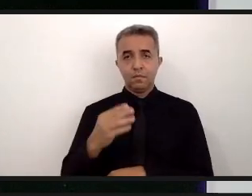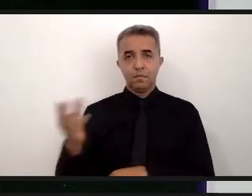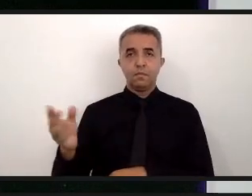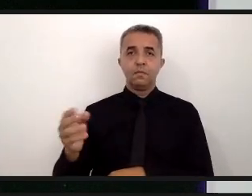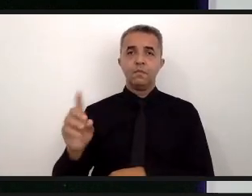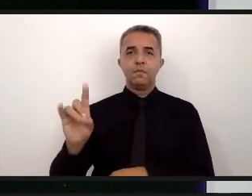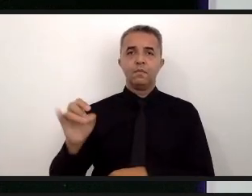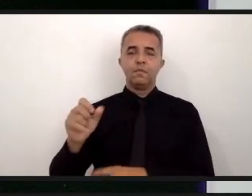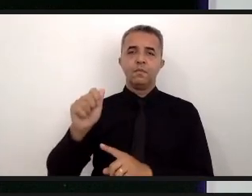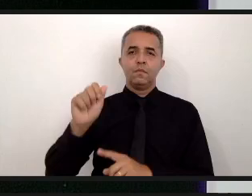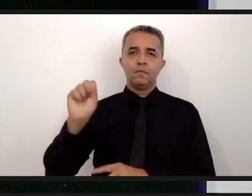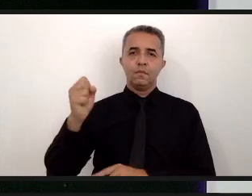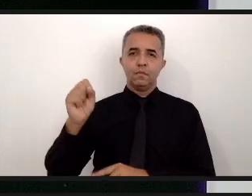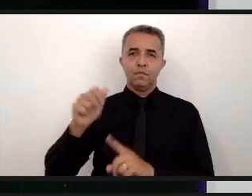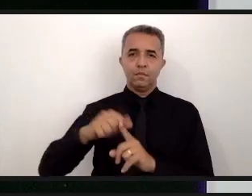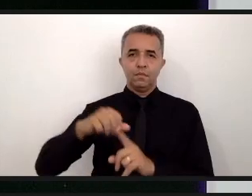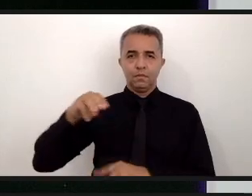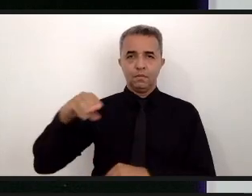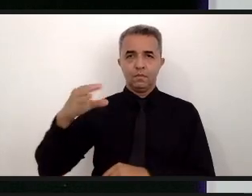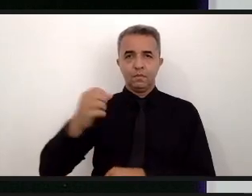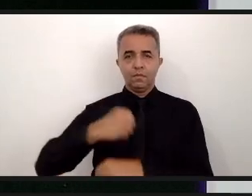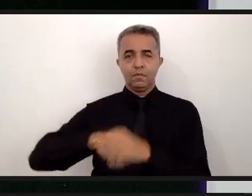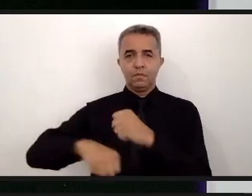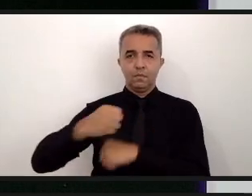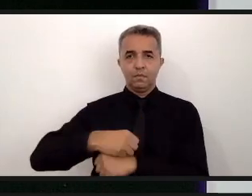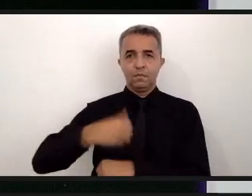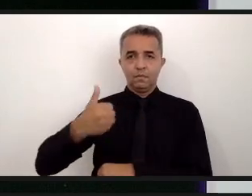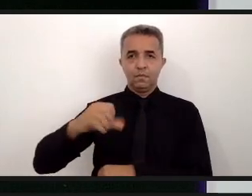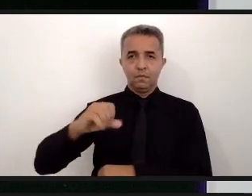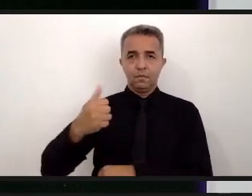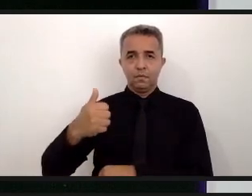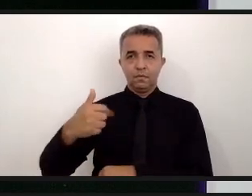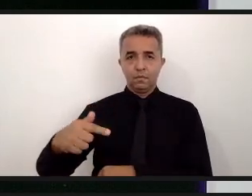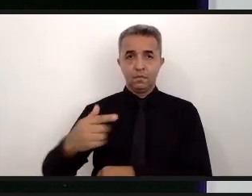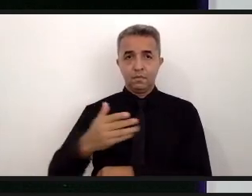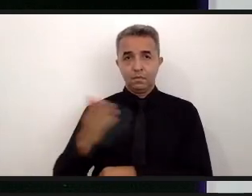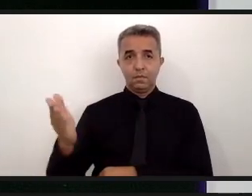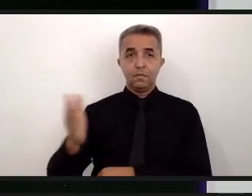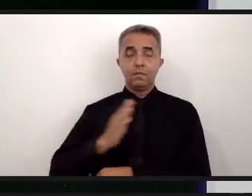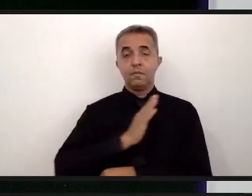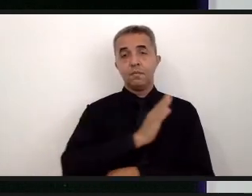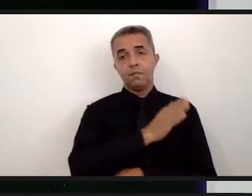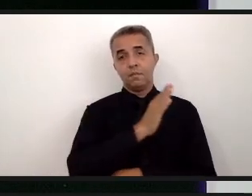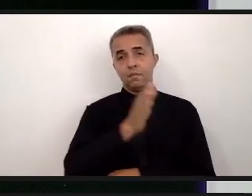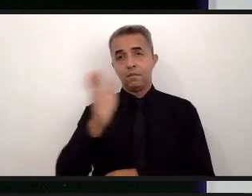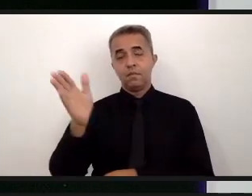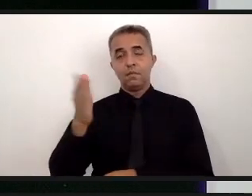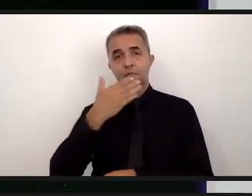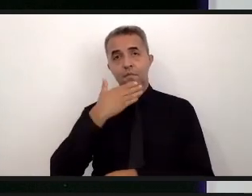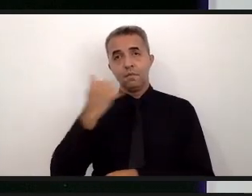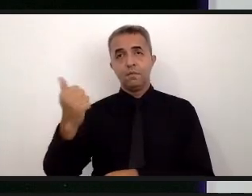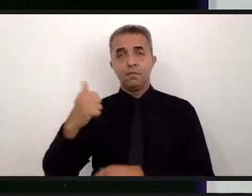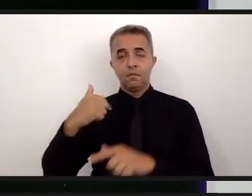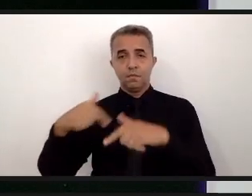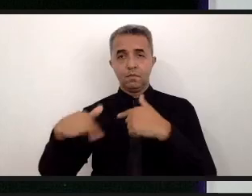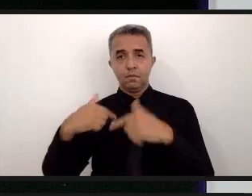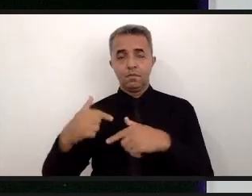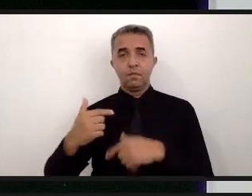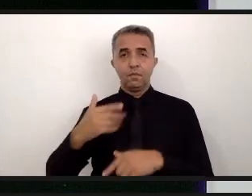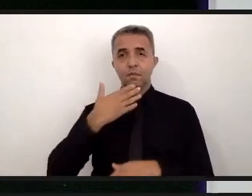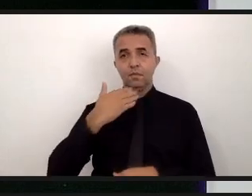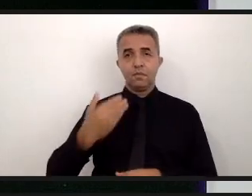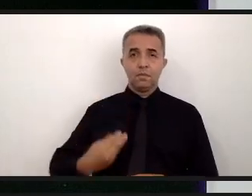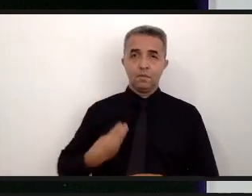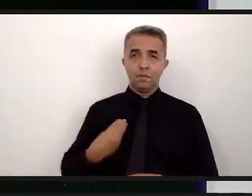as ruas por melhores condições de trabalho e de vida. A minha moção de aplausos, em especial, dedico a elas e a